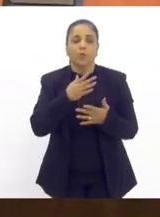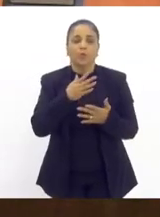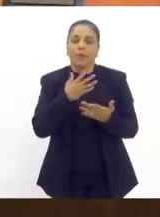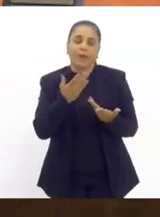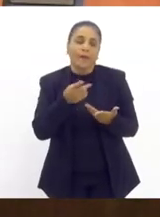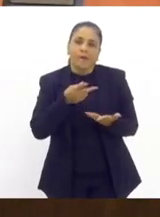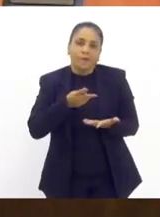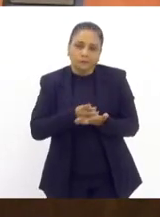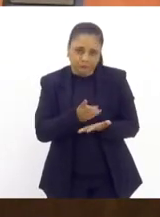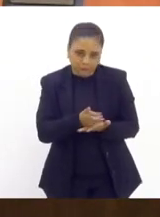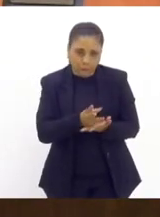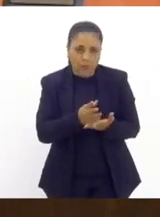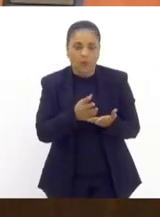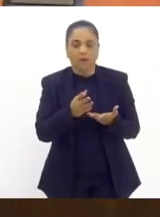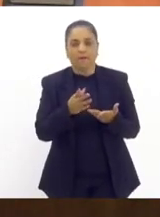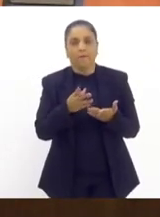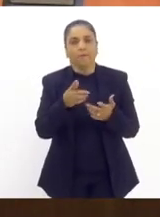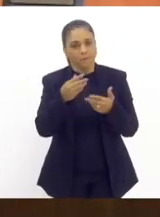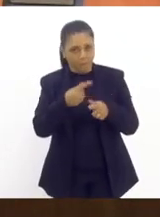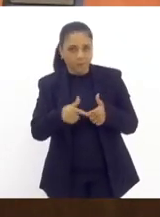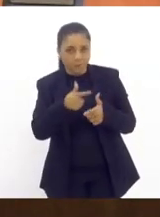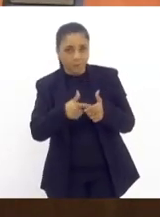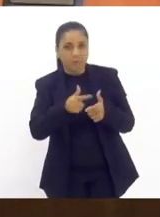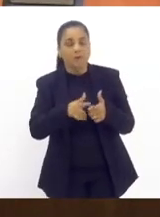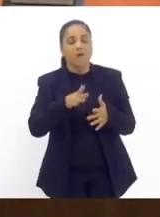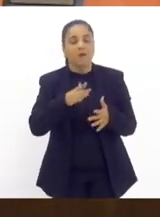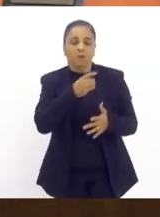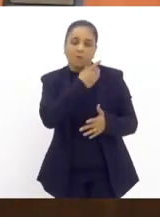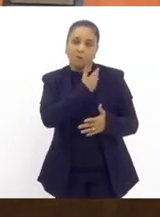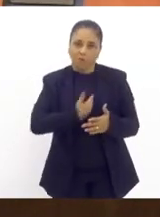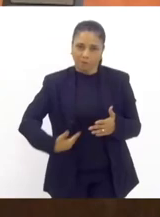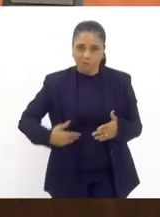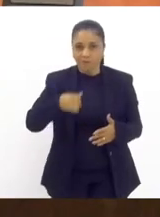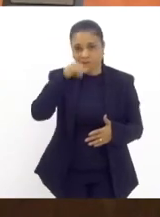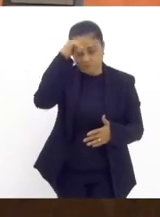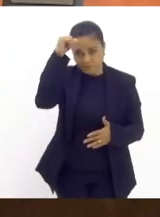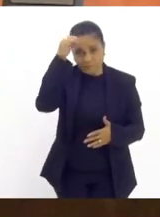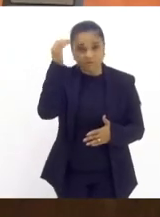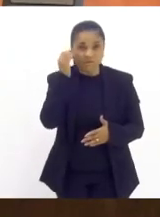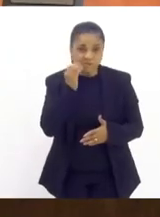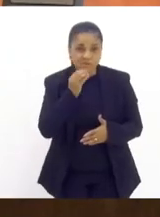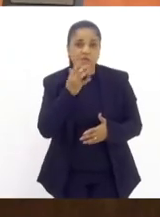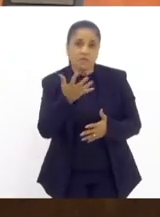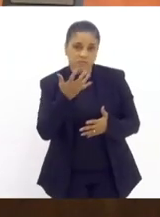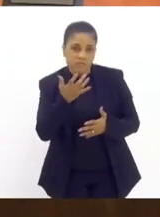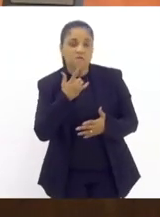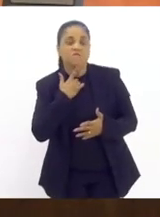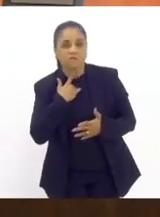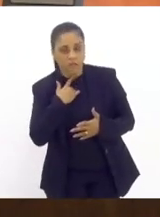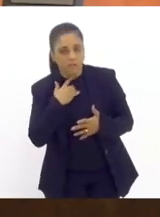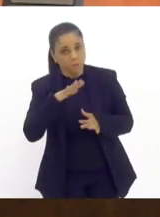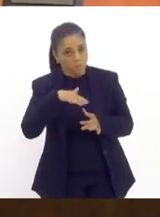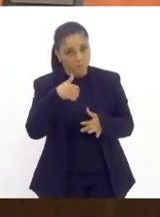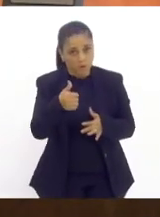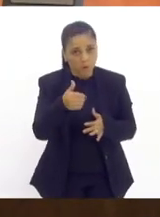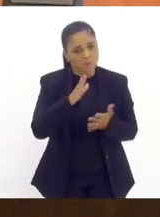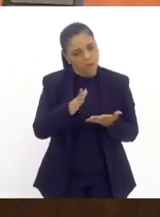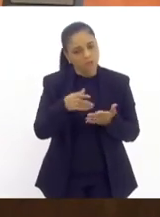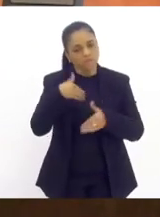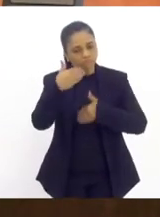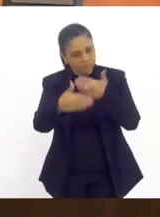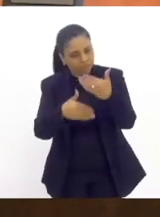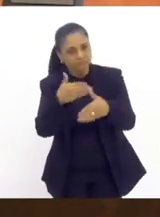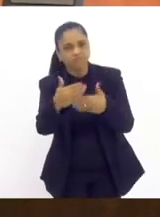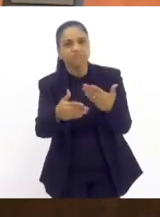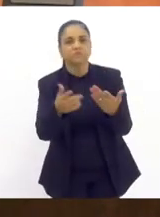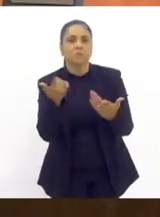que estivesse mas creio que nós avançamos bastante e ainda temos um bom tempo aí para continuar consertar